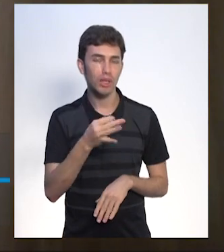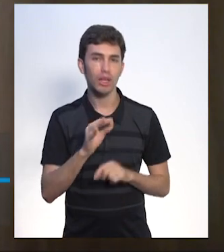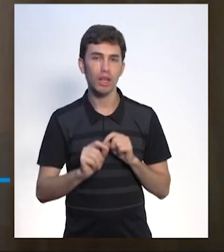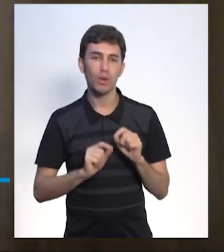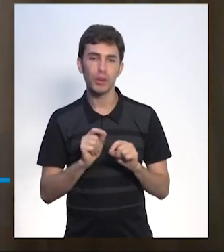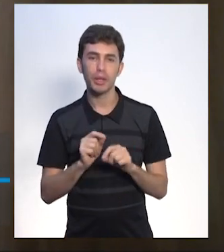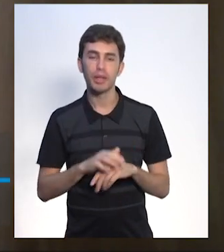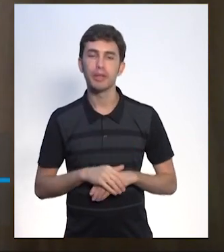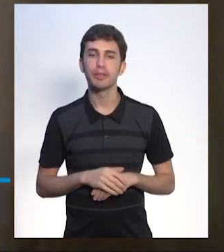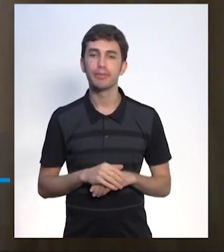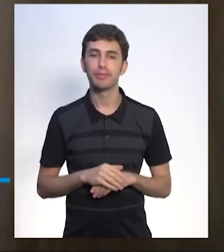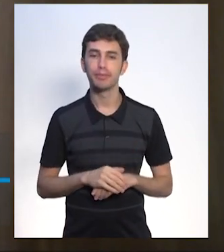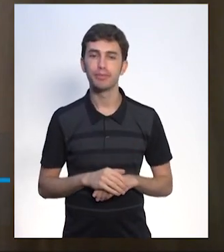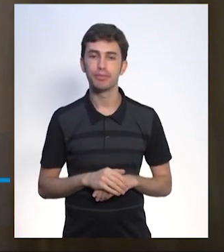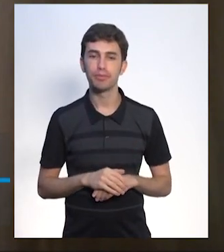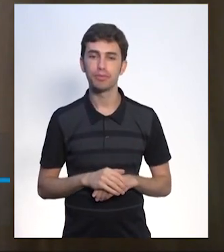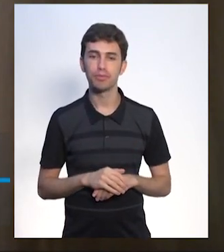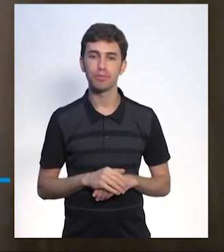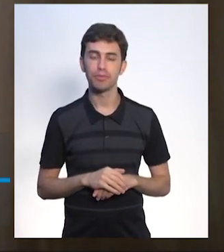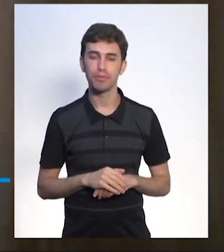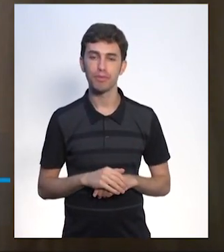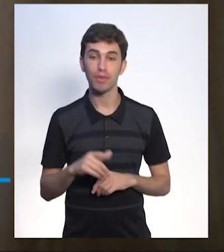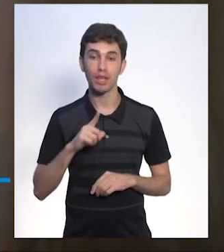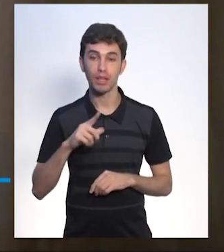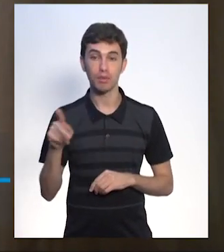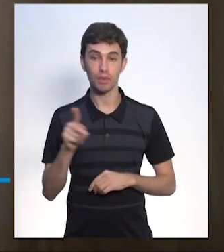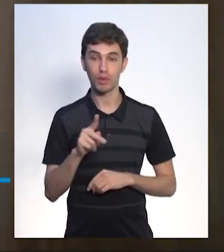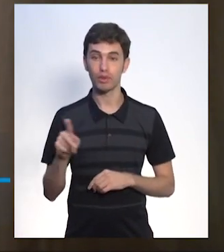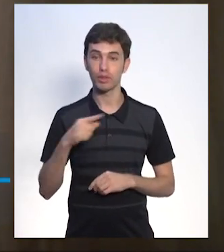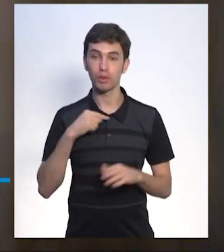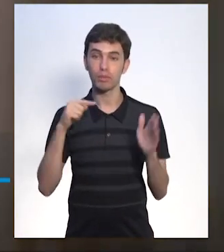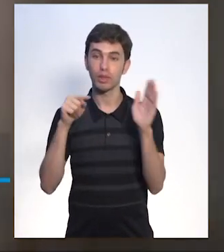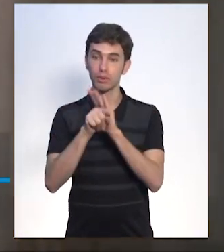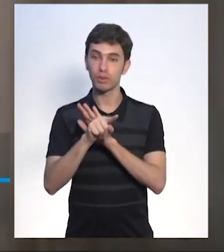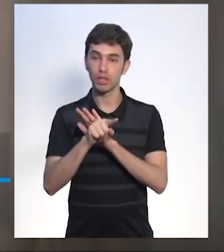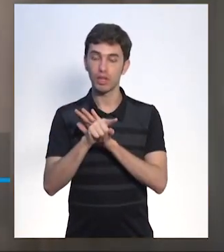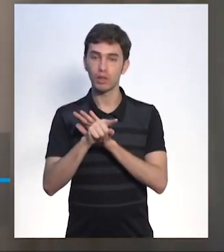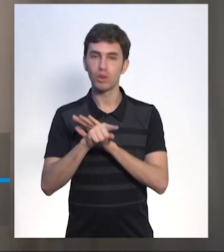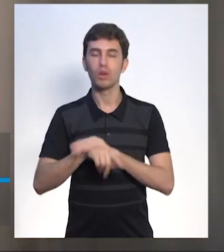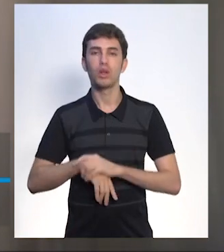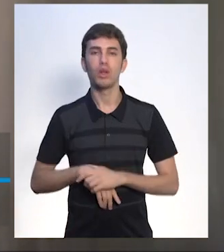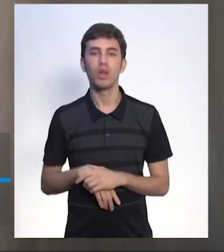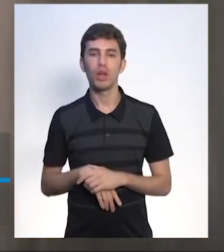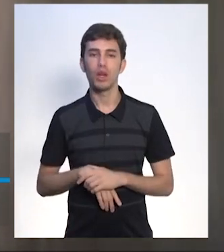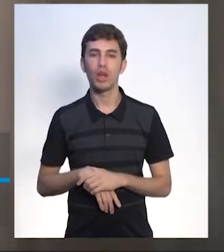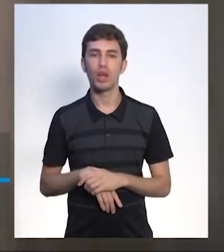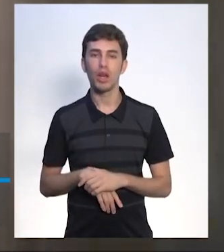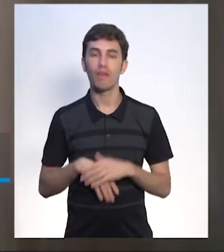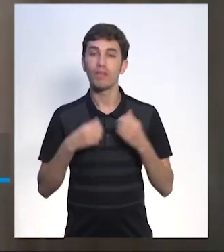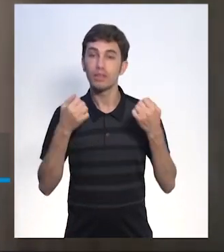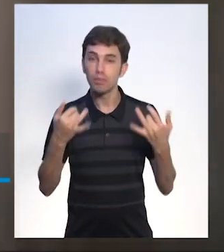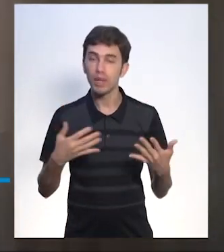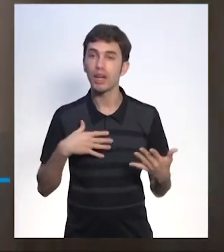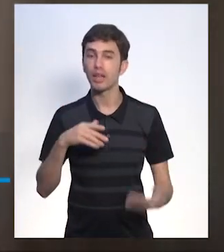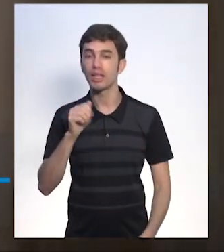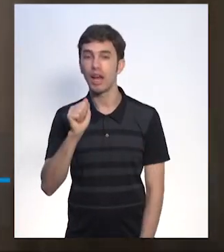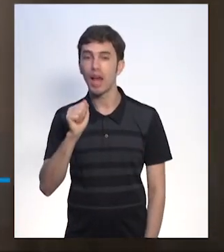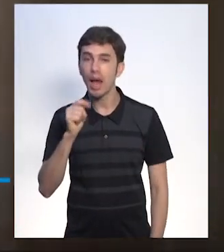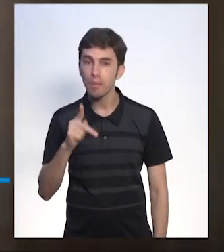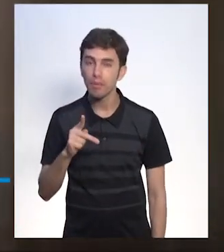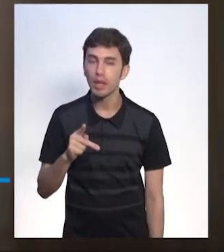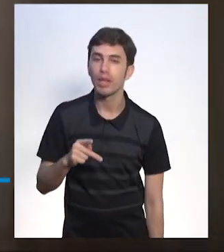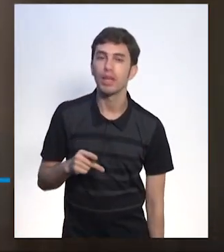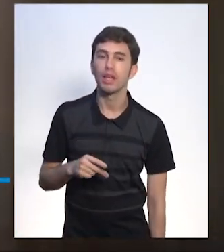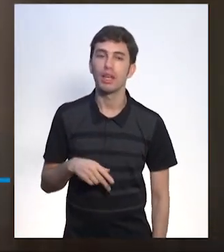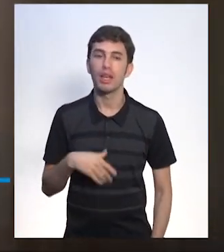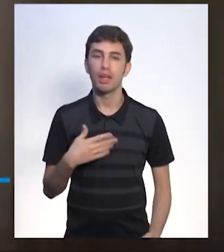passar para você, que é o seguinte. Tem professor perguntando, né? Ah, fala da AP, da correção da AP.